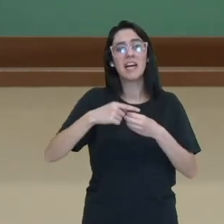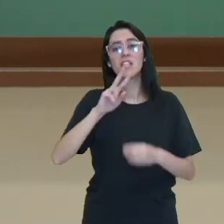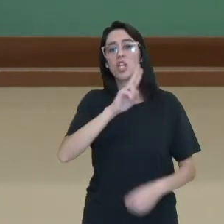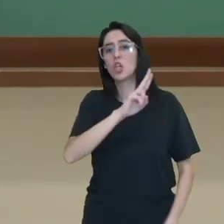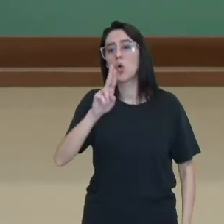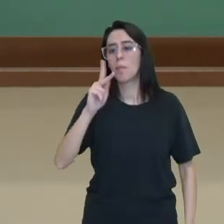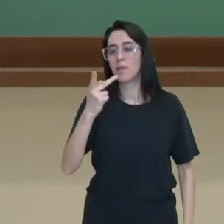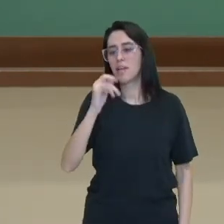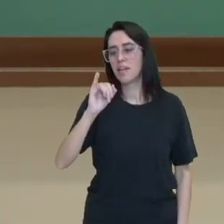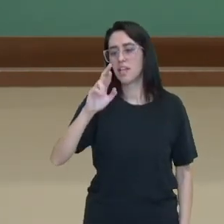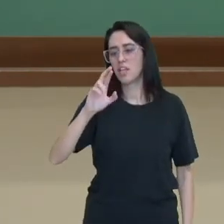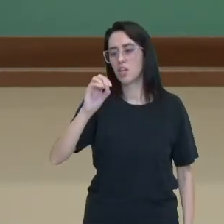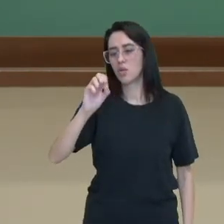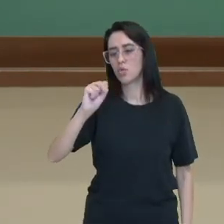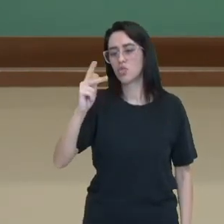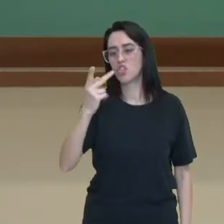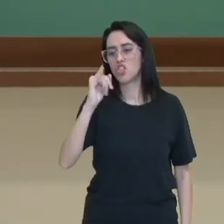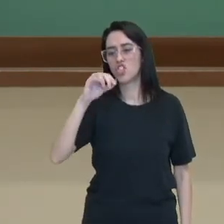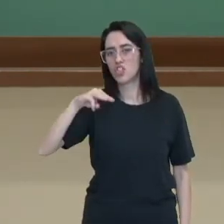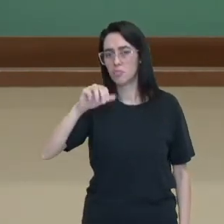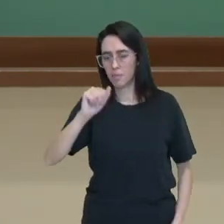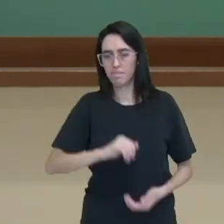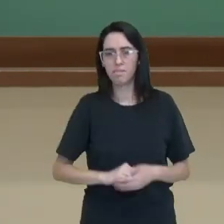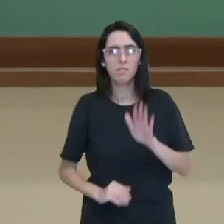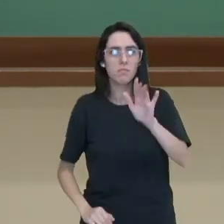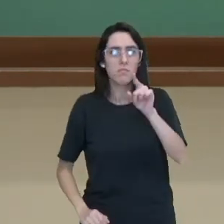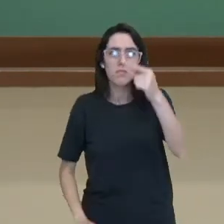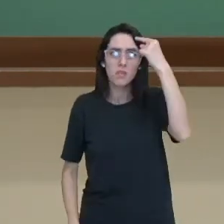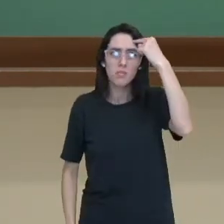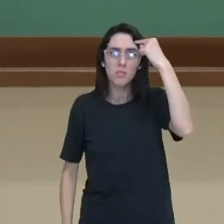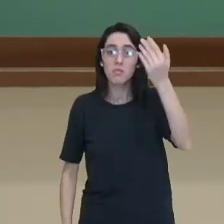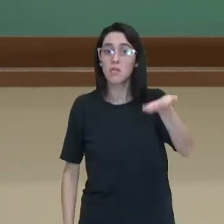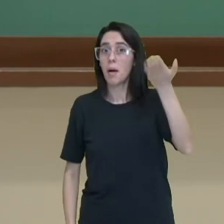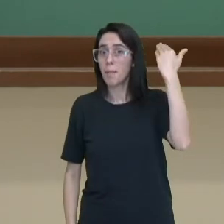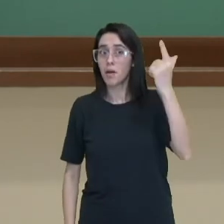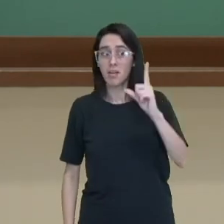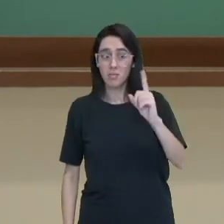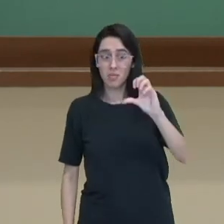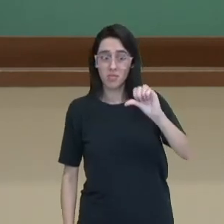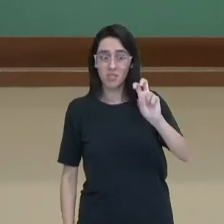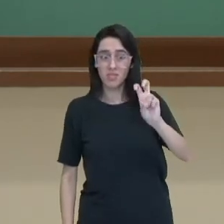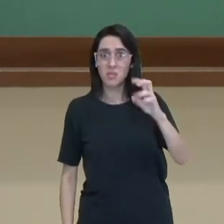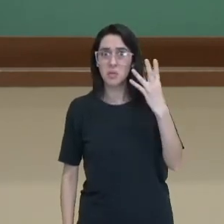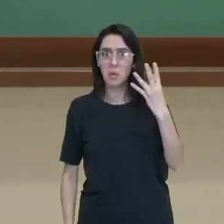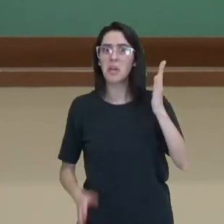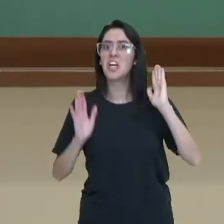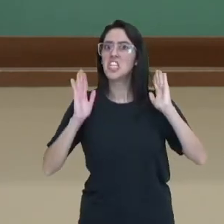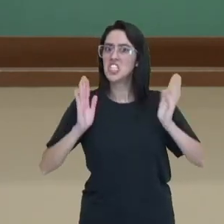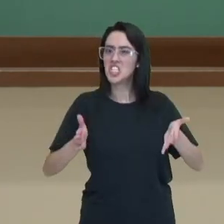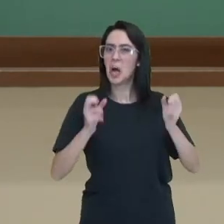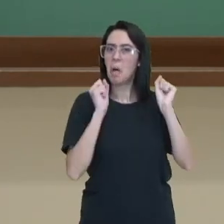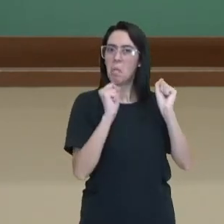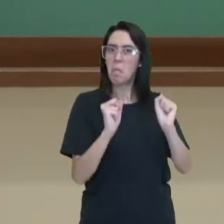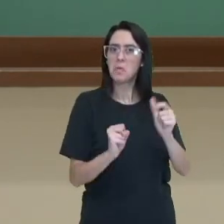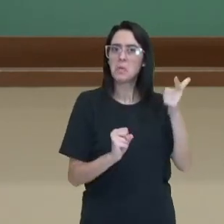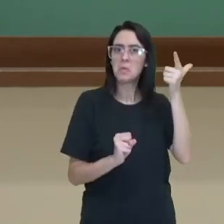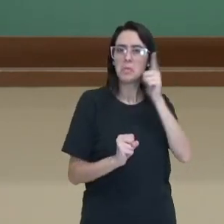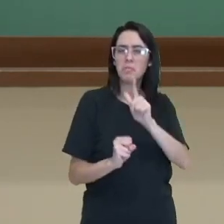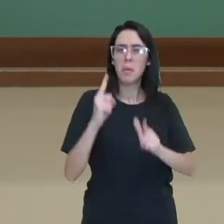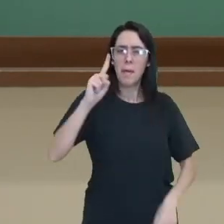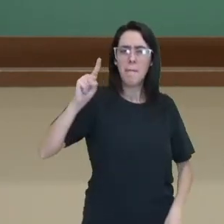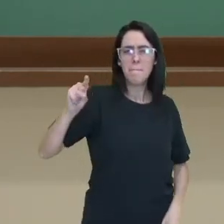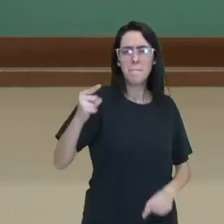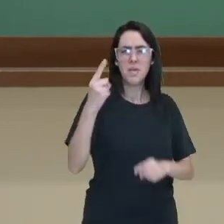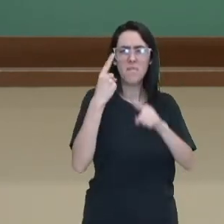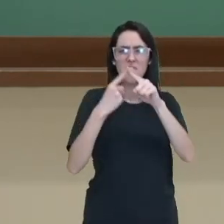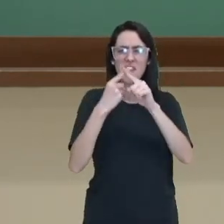se em 1954 já se tinha poder para soltar uma bomba 1000 vezes mais